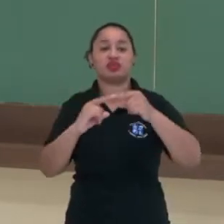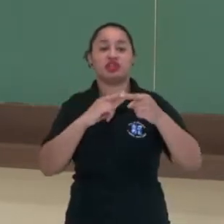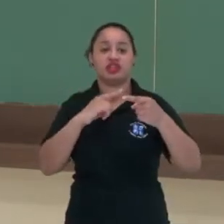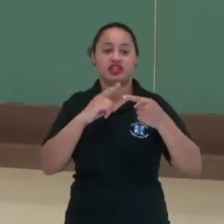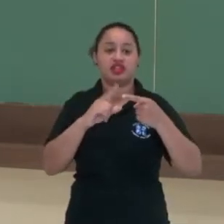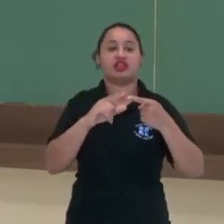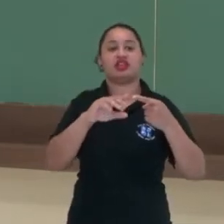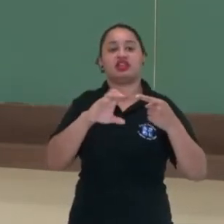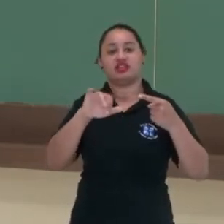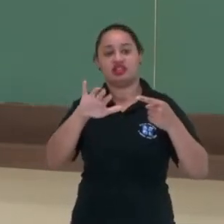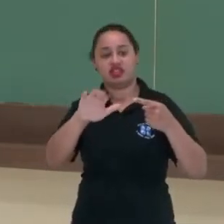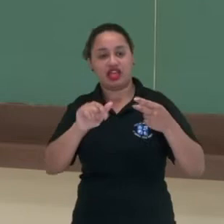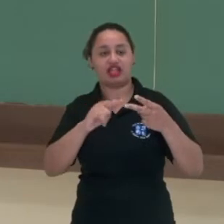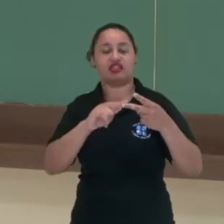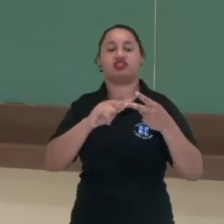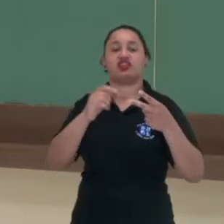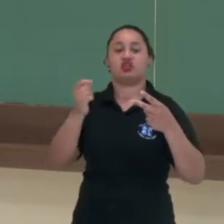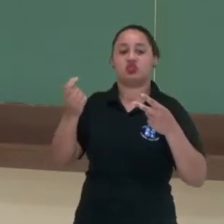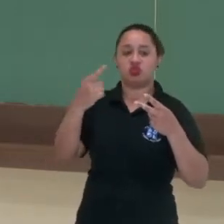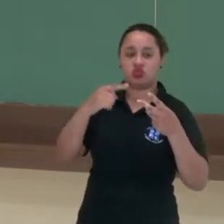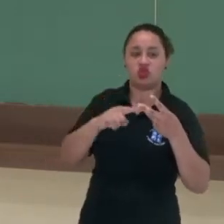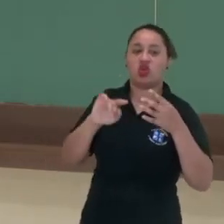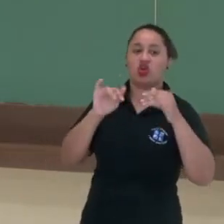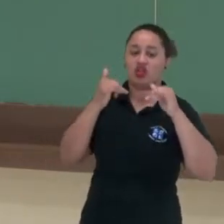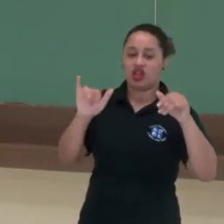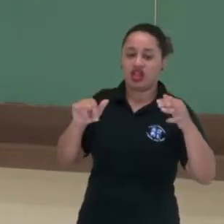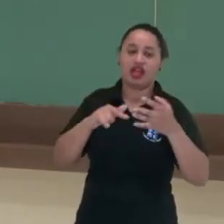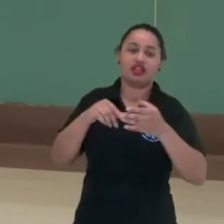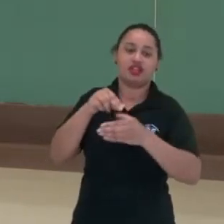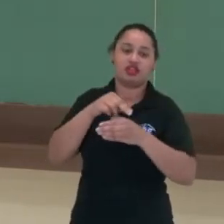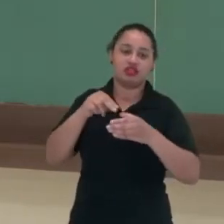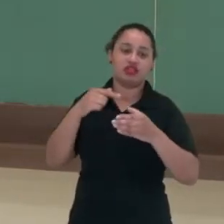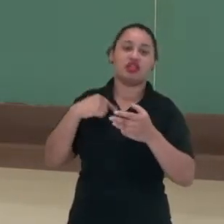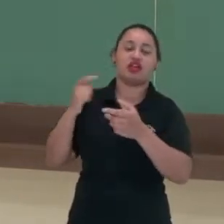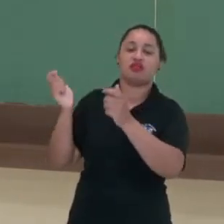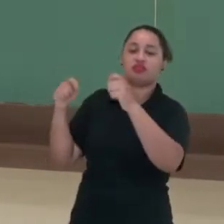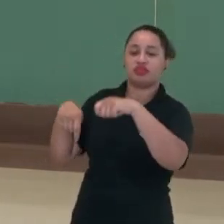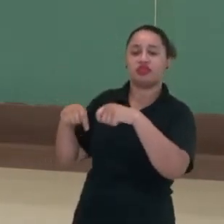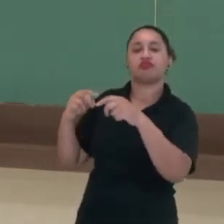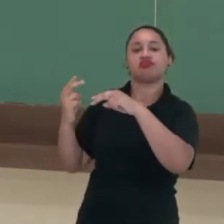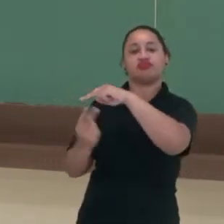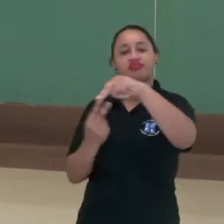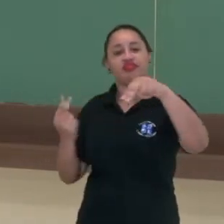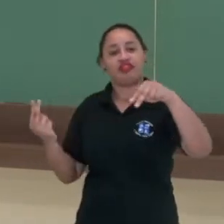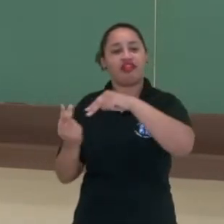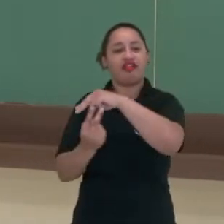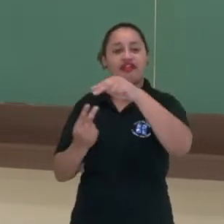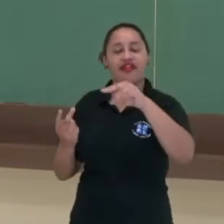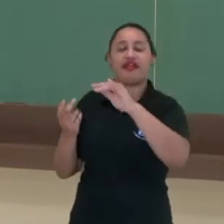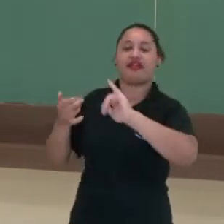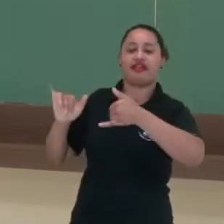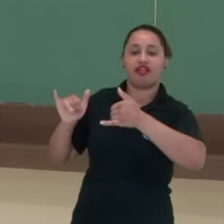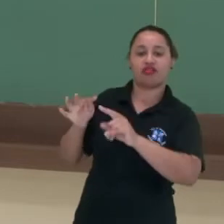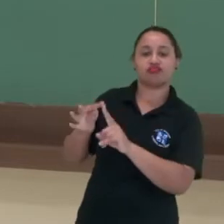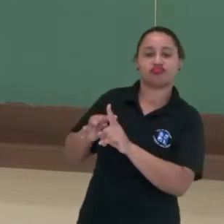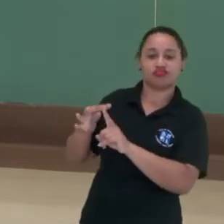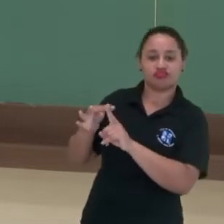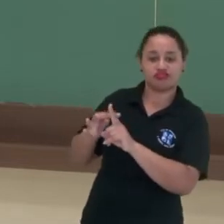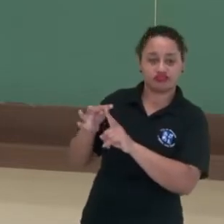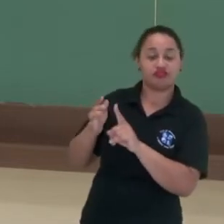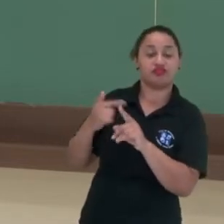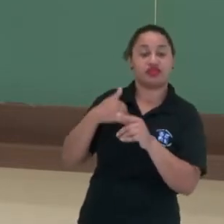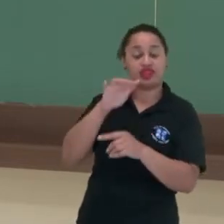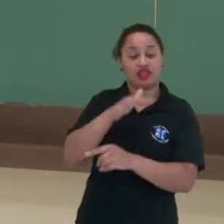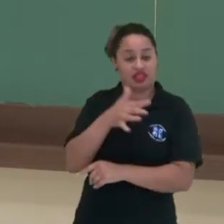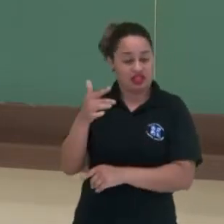energia cinética, a energia solar, elétrica, nuclear, potencial, eólica, térmica e energia química. Nós vamos